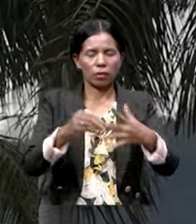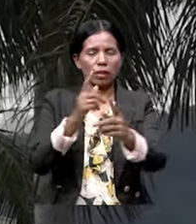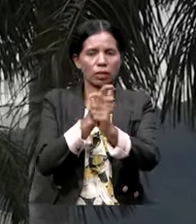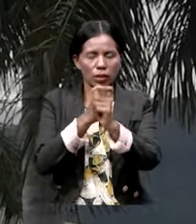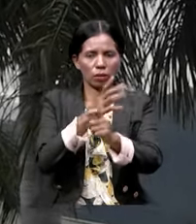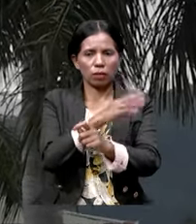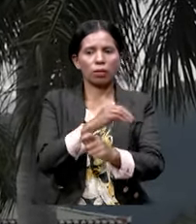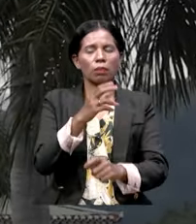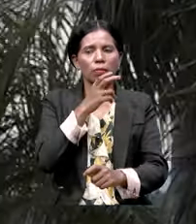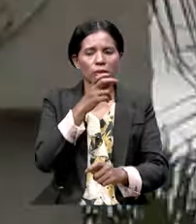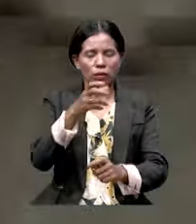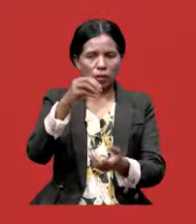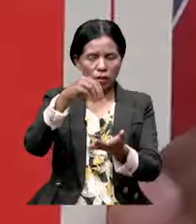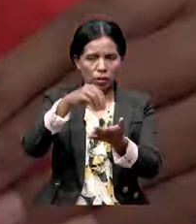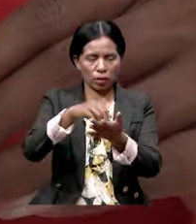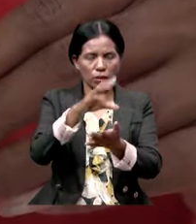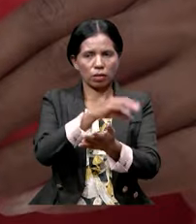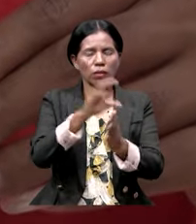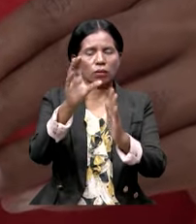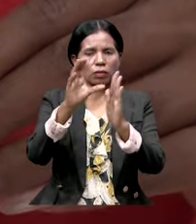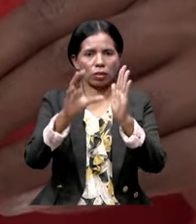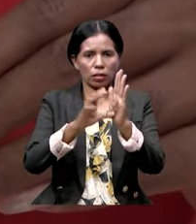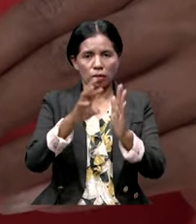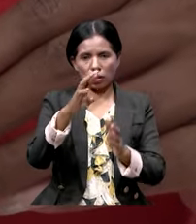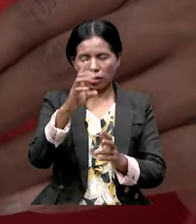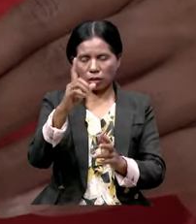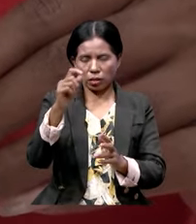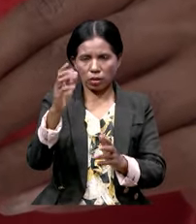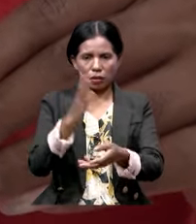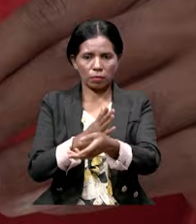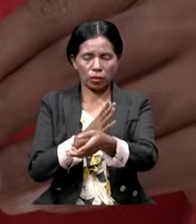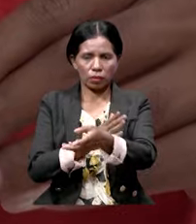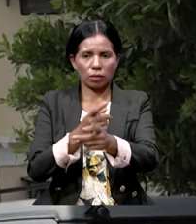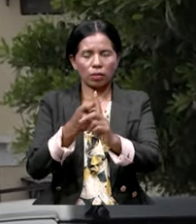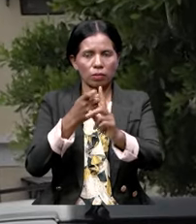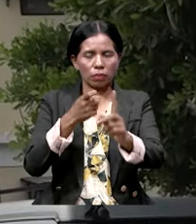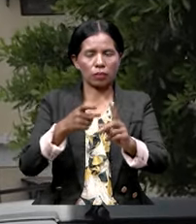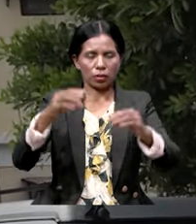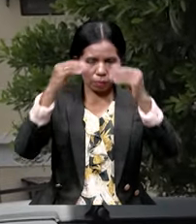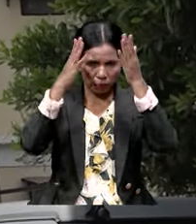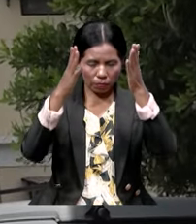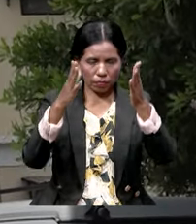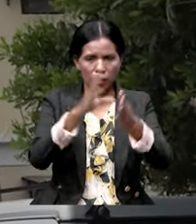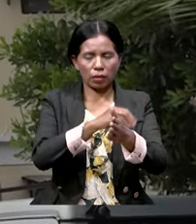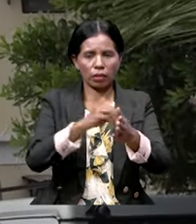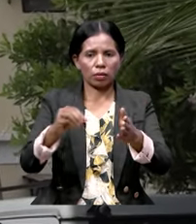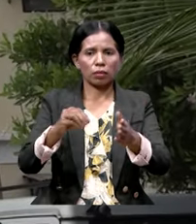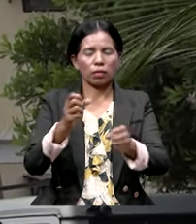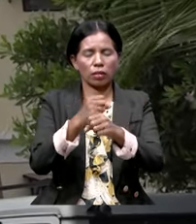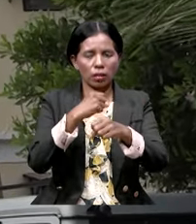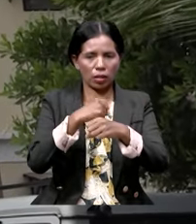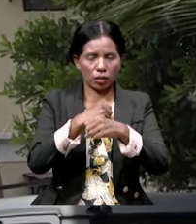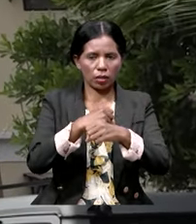Portugues nebe hatur ia Constituição RTL ini promove husi misionaris sira hodi halo komunikasau